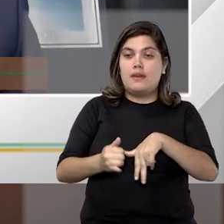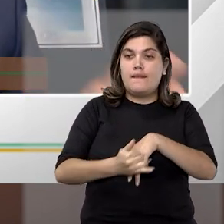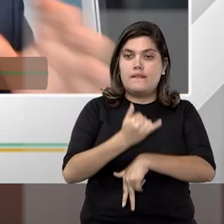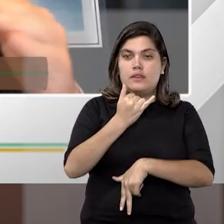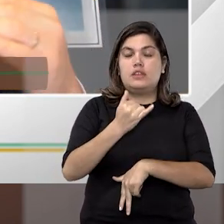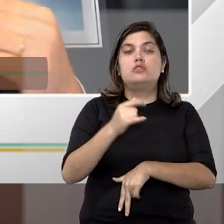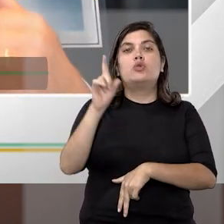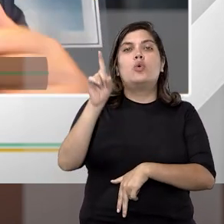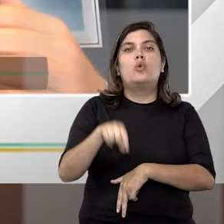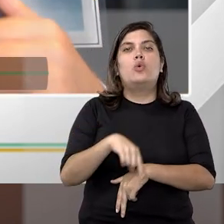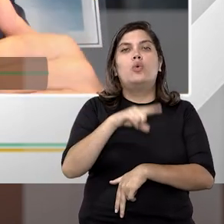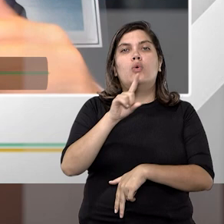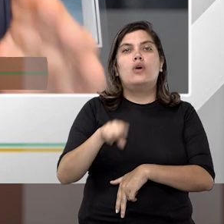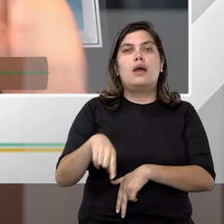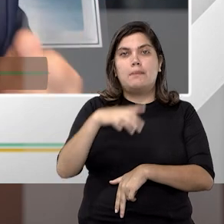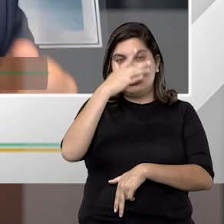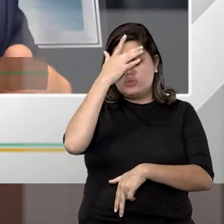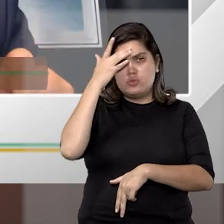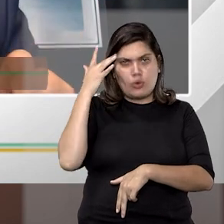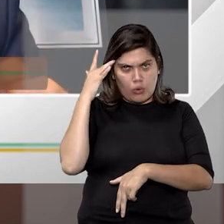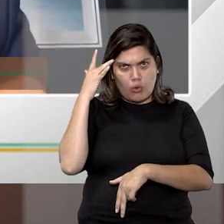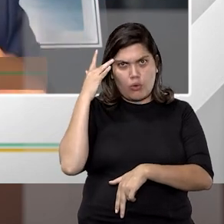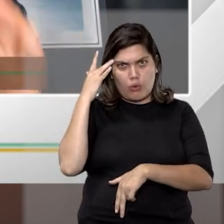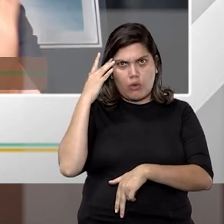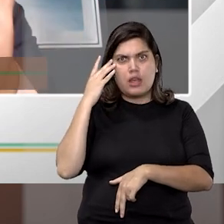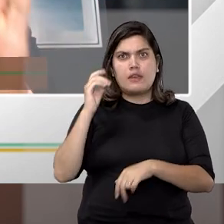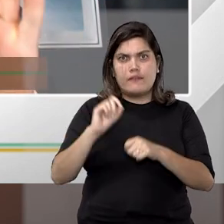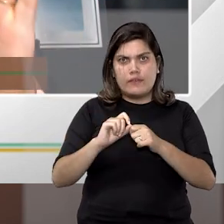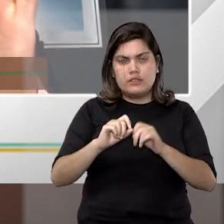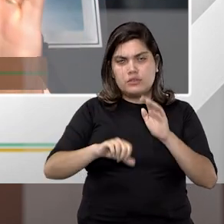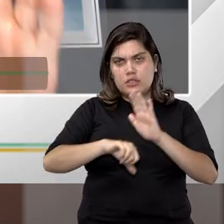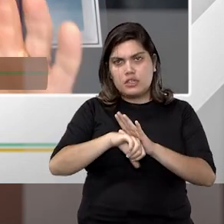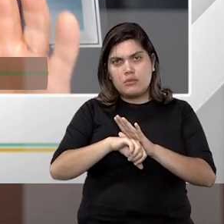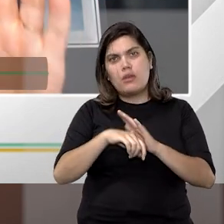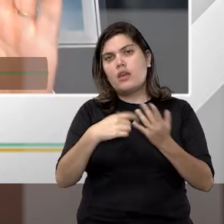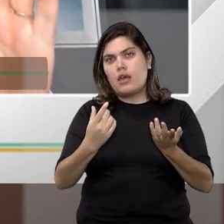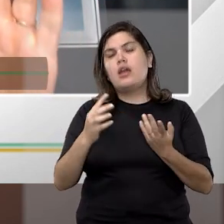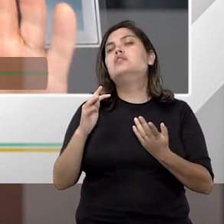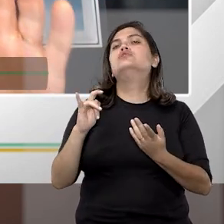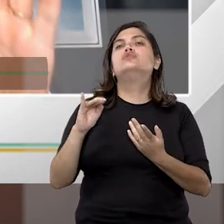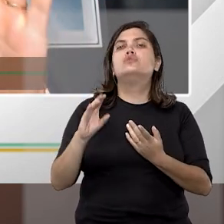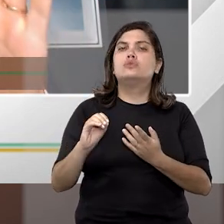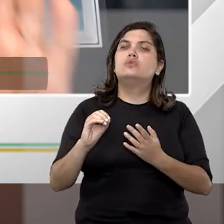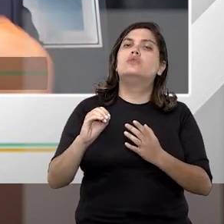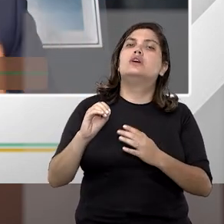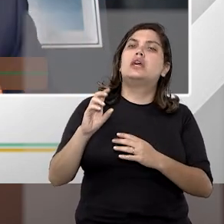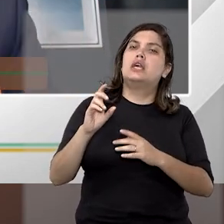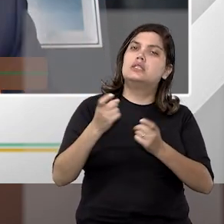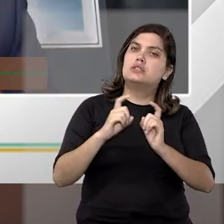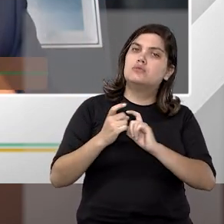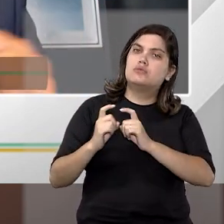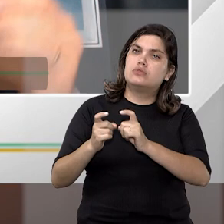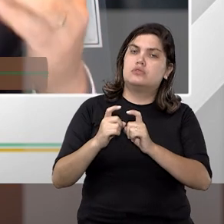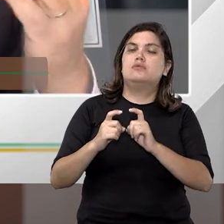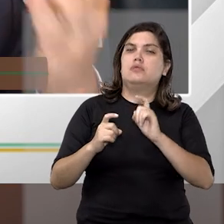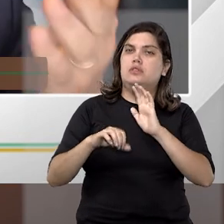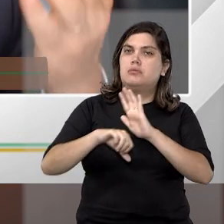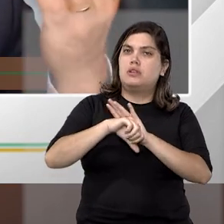EA vítima beija exclui tem cometer o crime ele vale como título executivo judicial